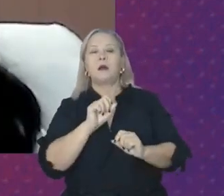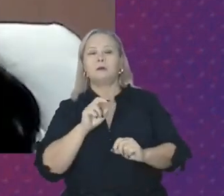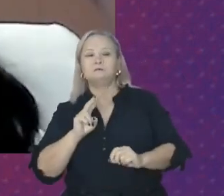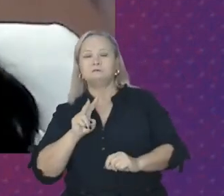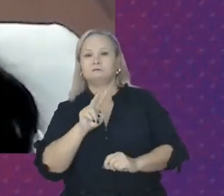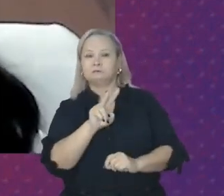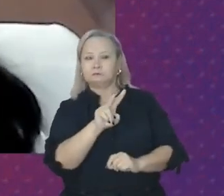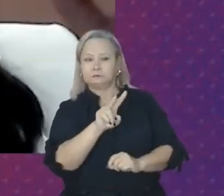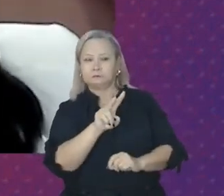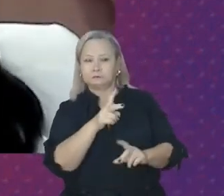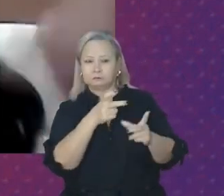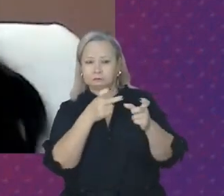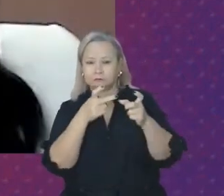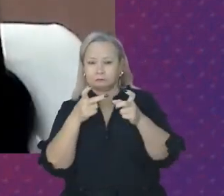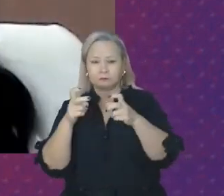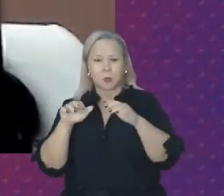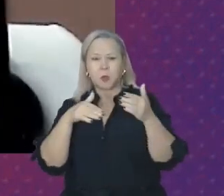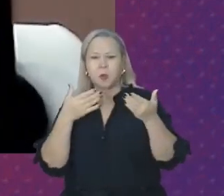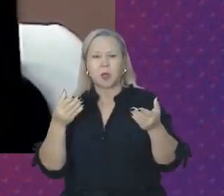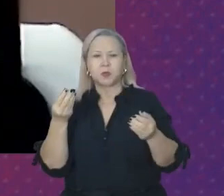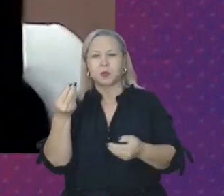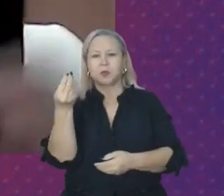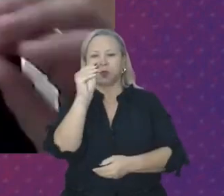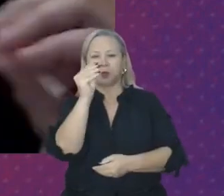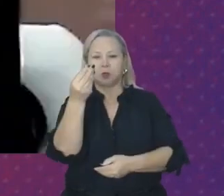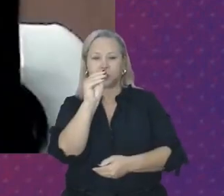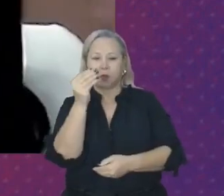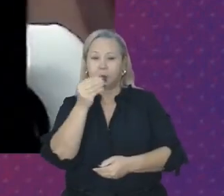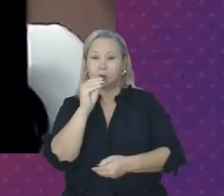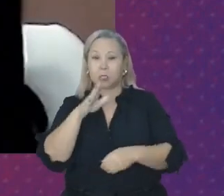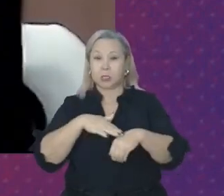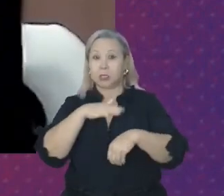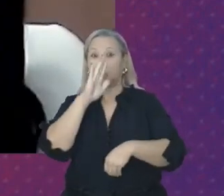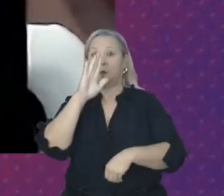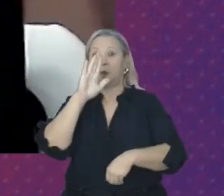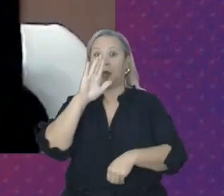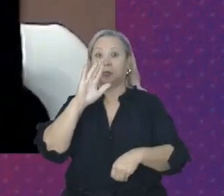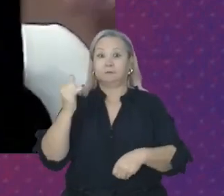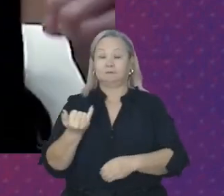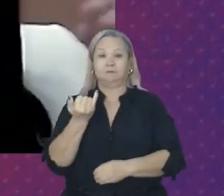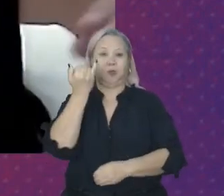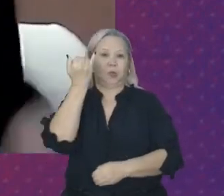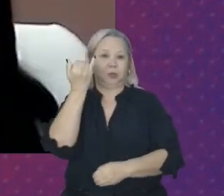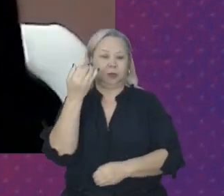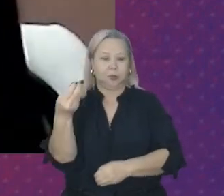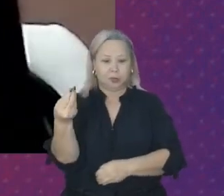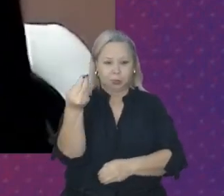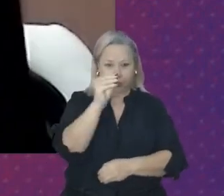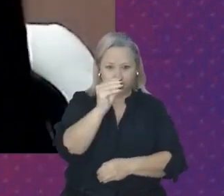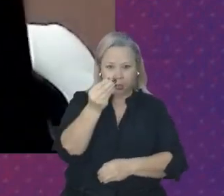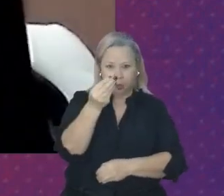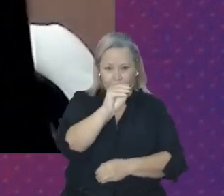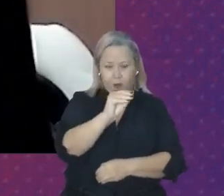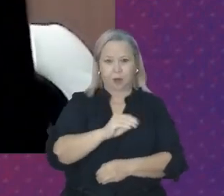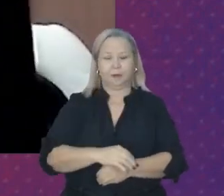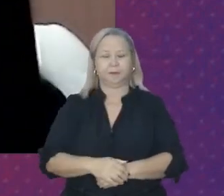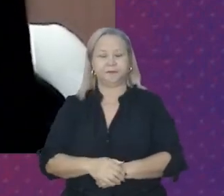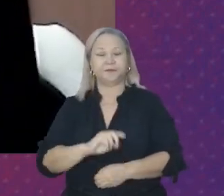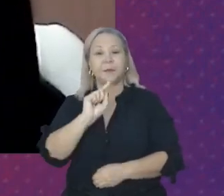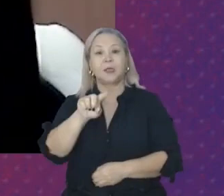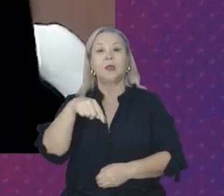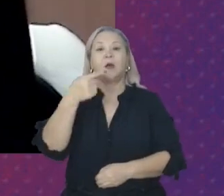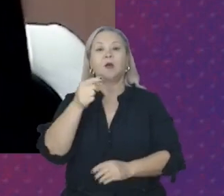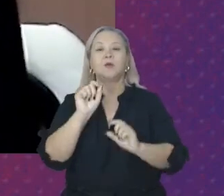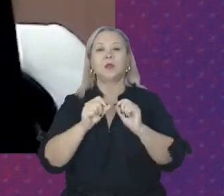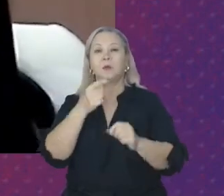olha quais foram as postagens deles que mais se destacaram e coloca. Vá depois